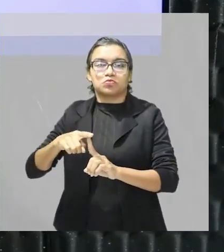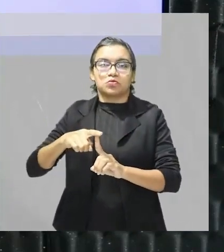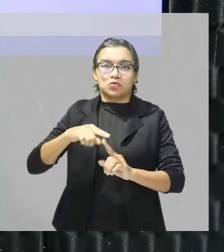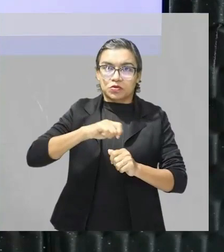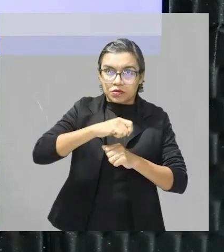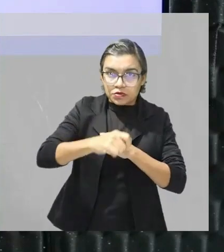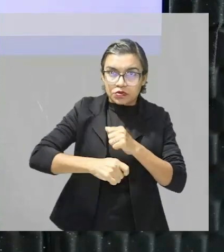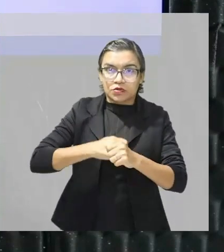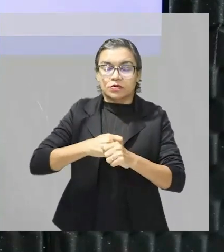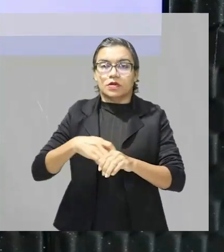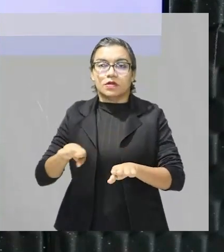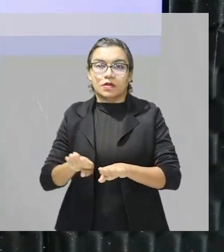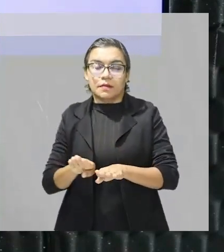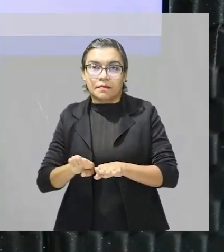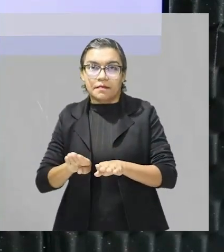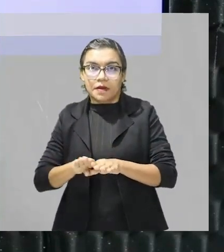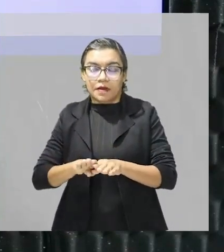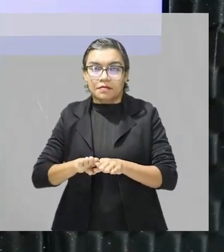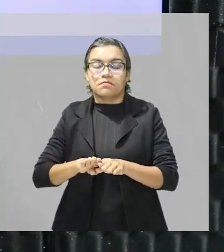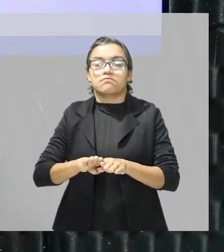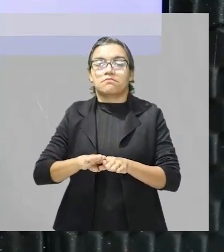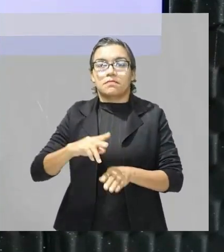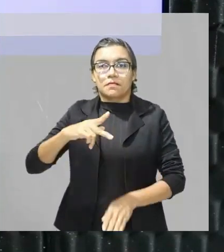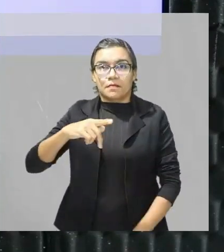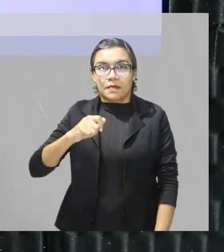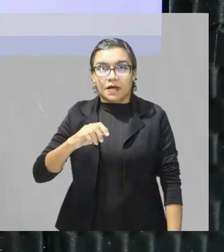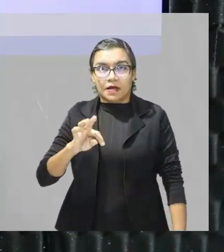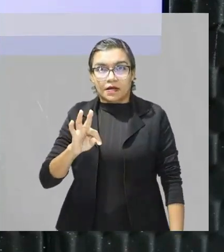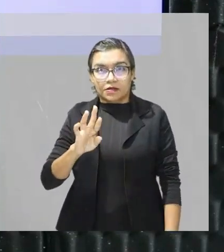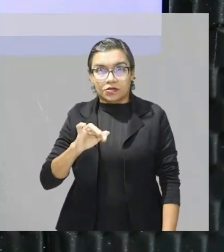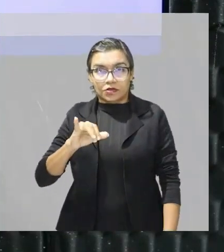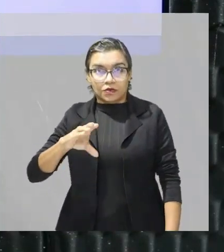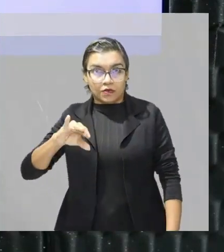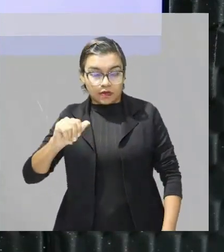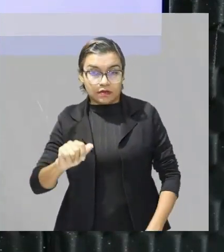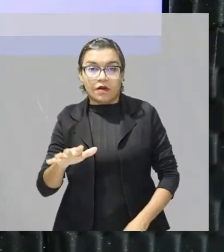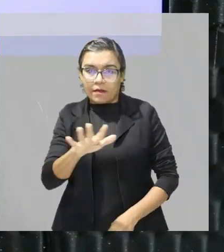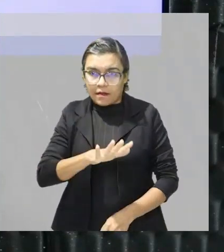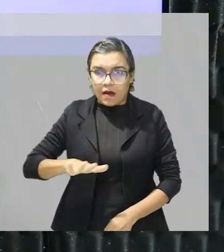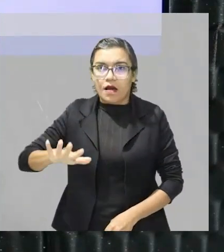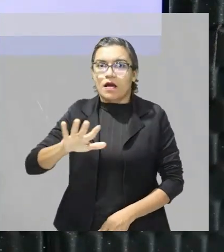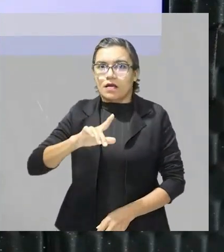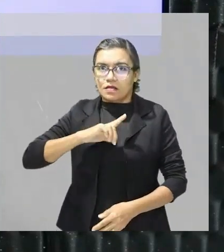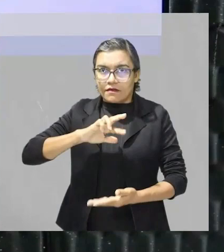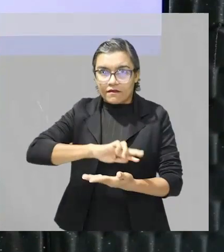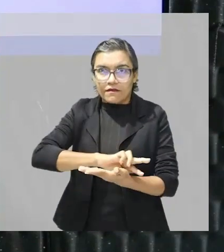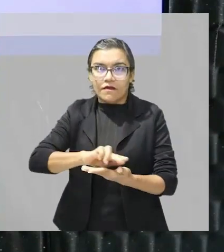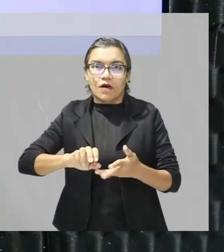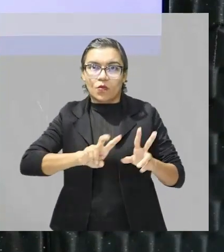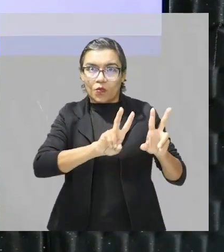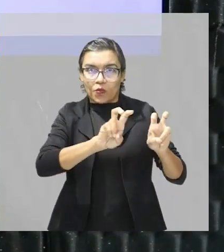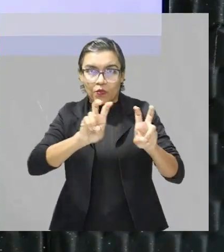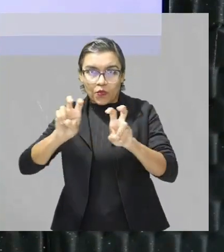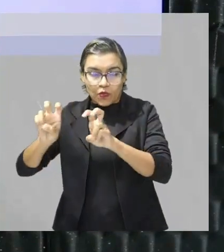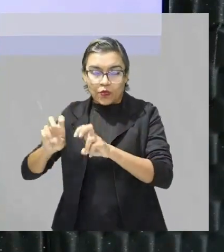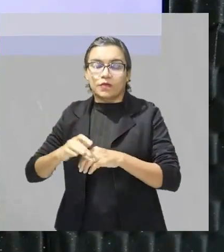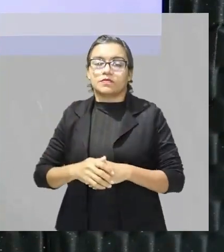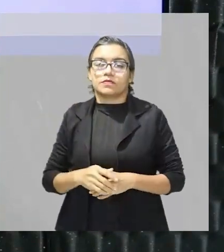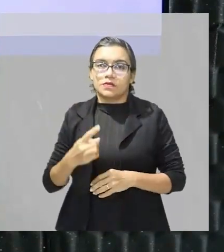as subpartículas né então é uma área muito abrangente então decidimos dividir